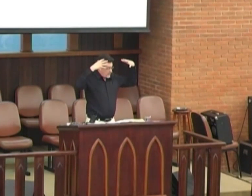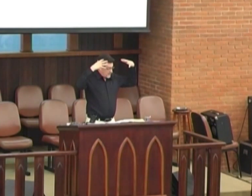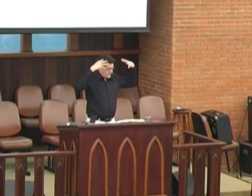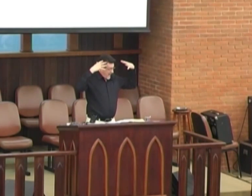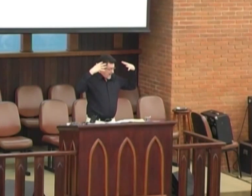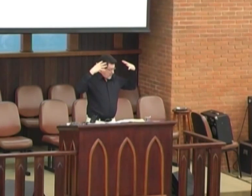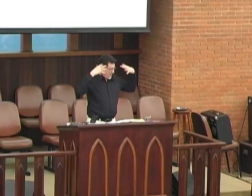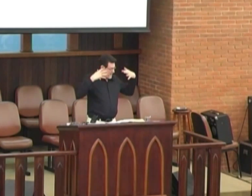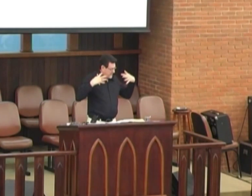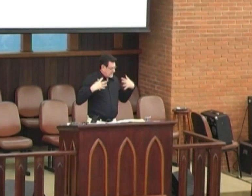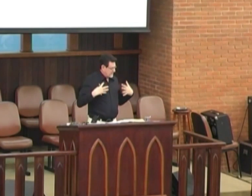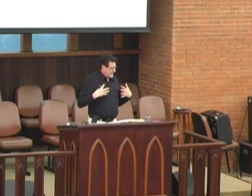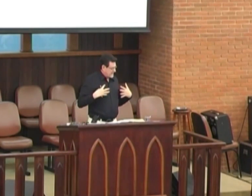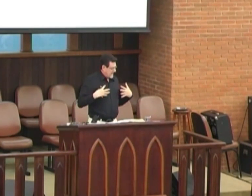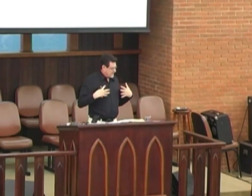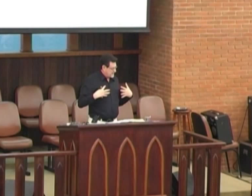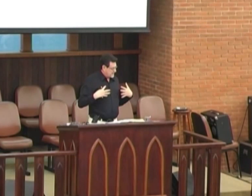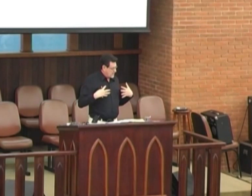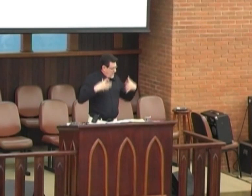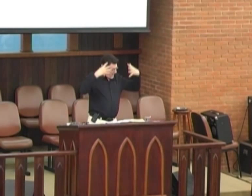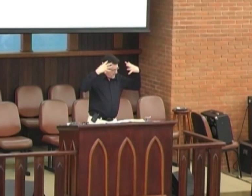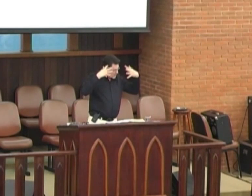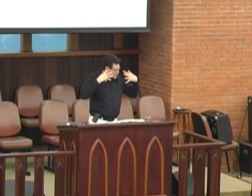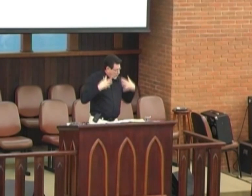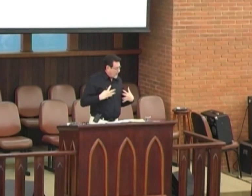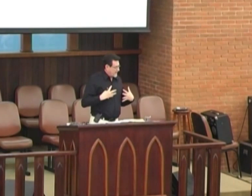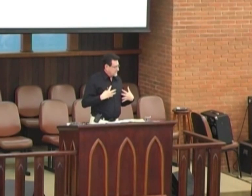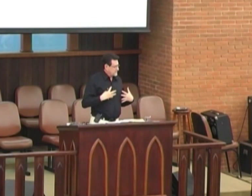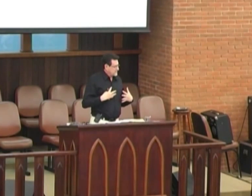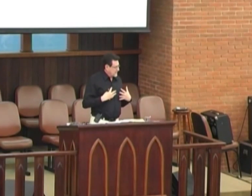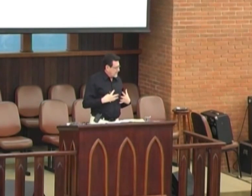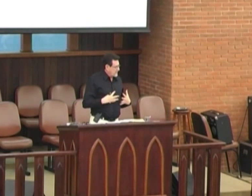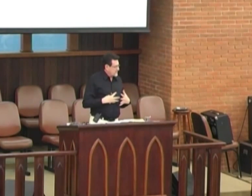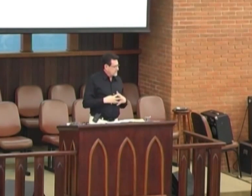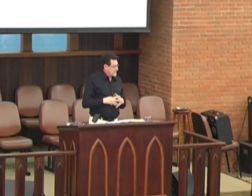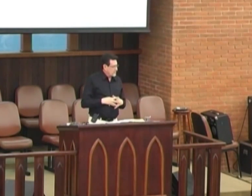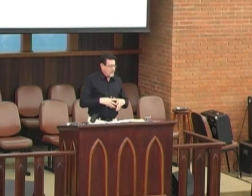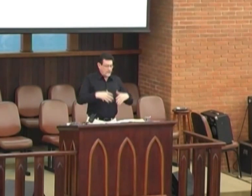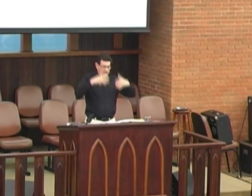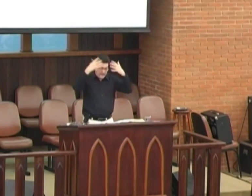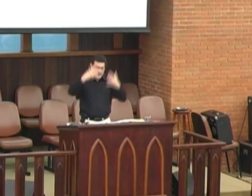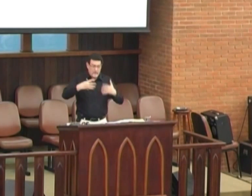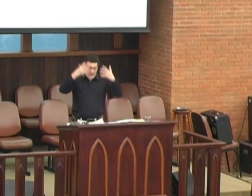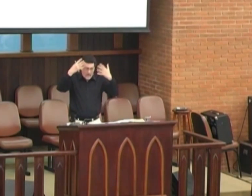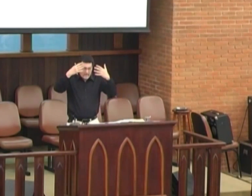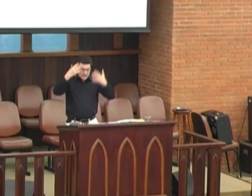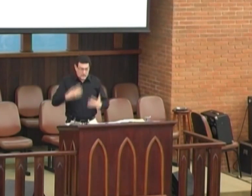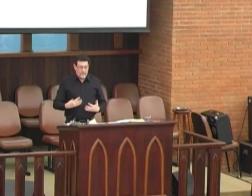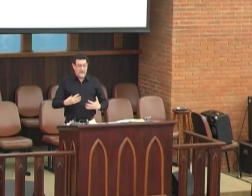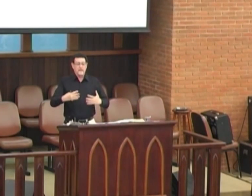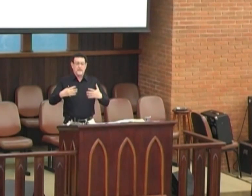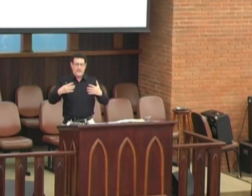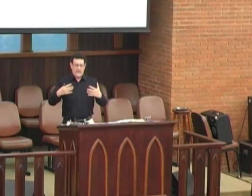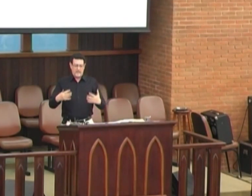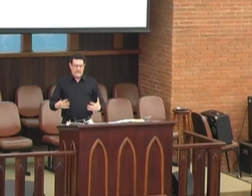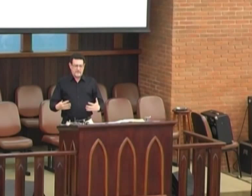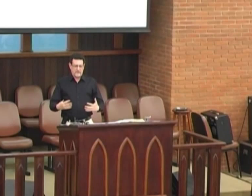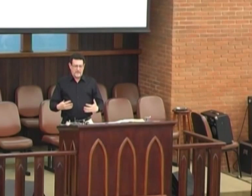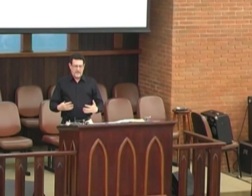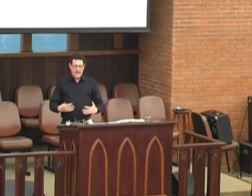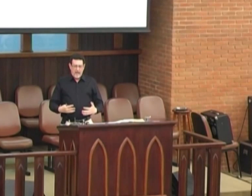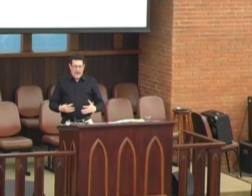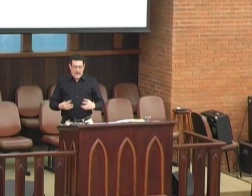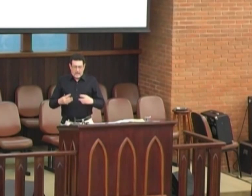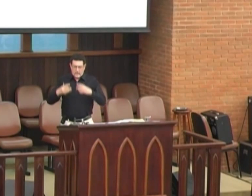O Deus Pai não é uma personalidade, não é uma pessoa, é uma pessoa. O Deus Filho não é uma pessoa, é uma